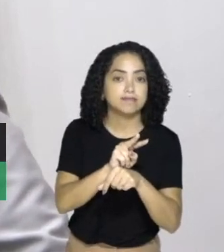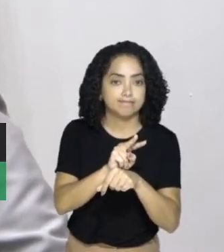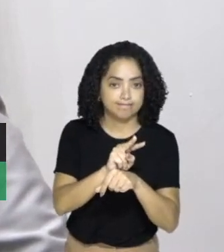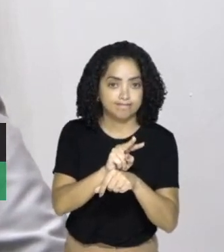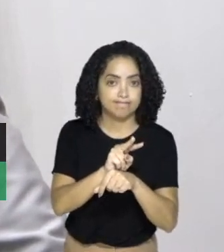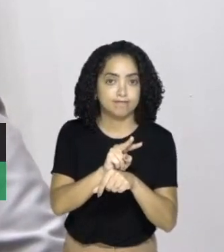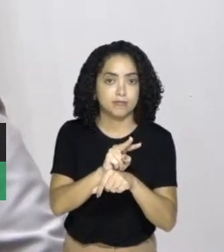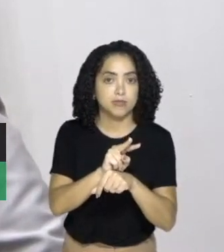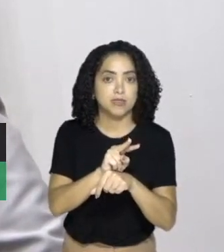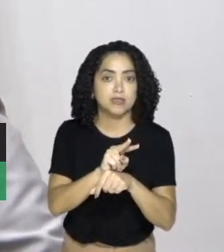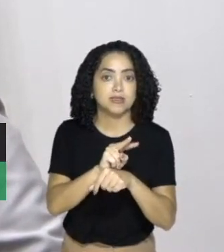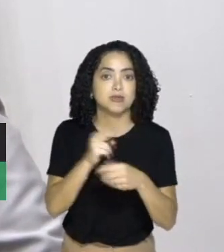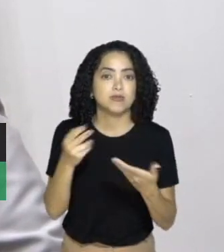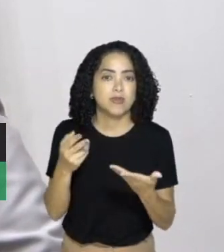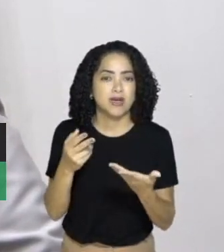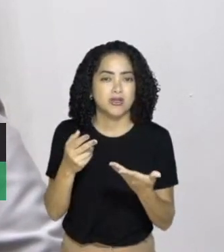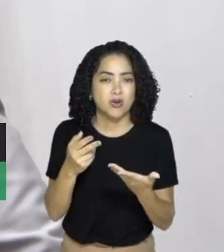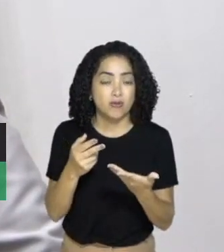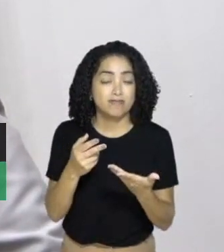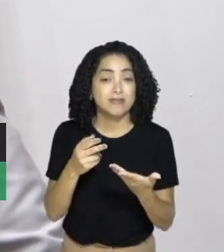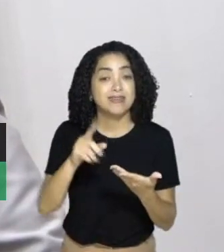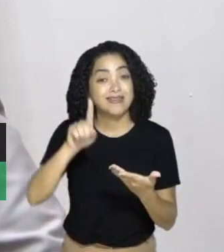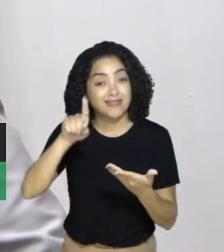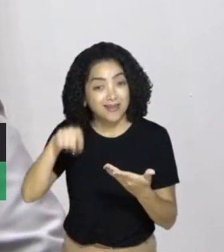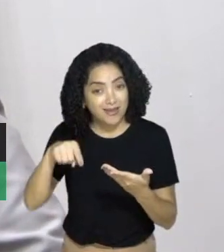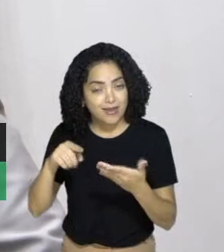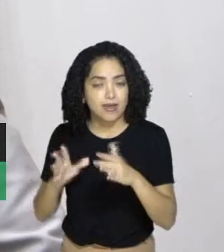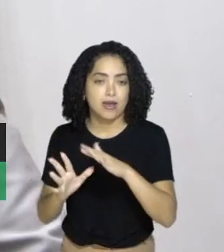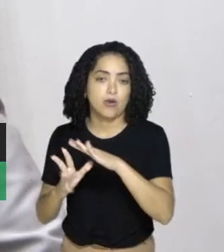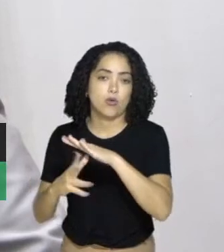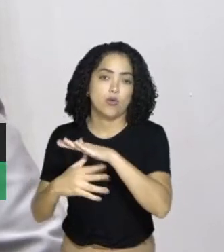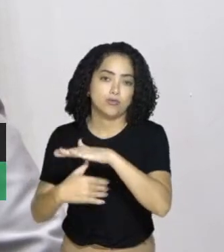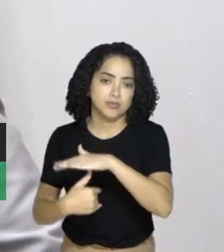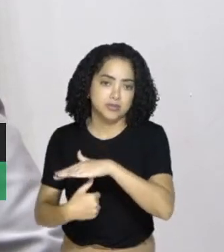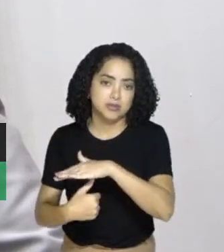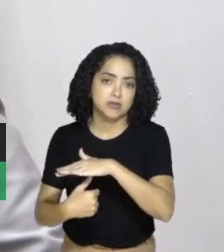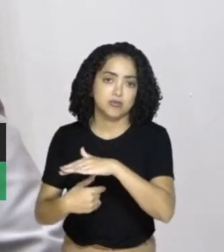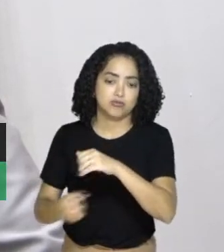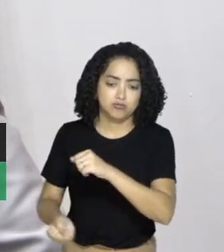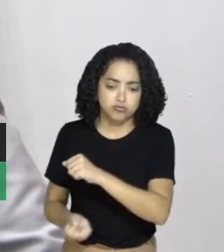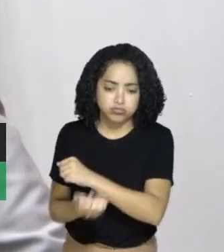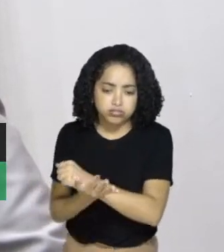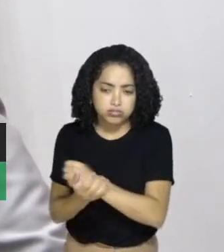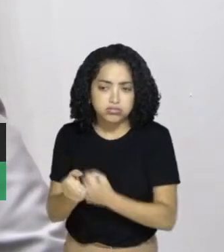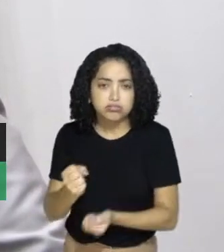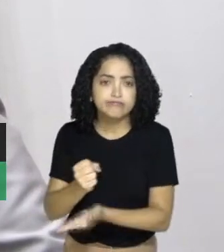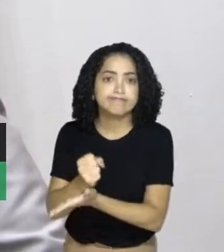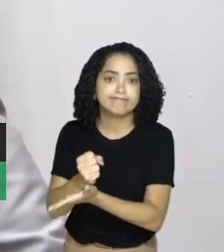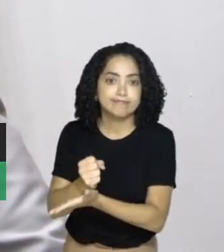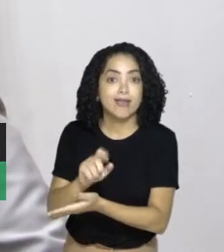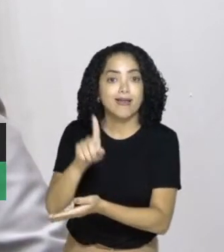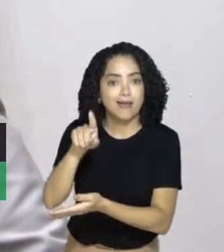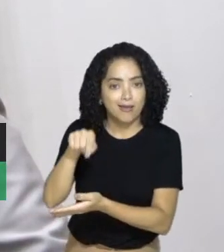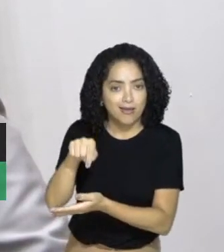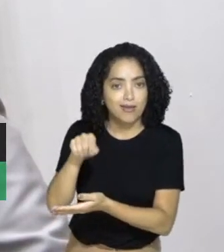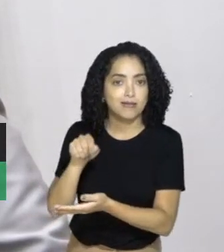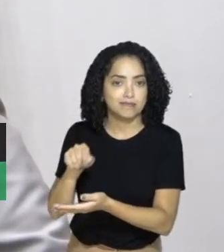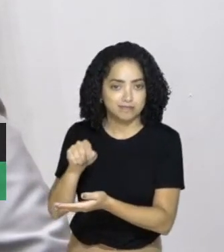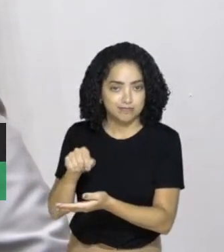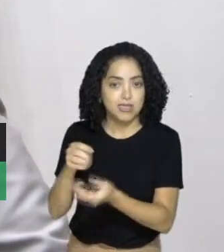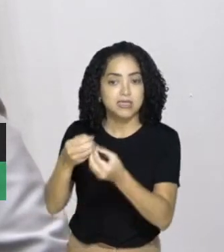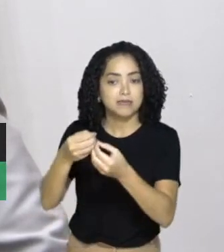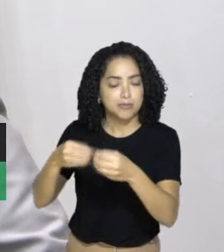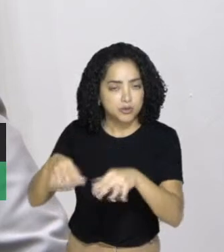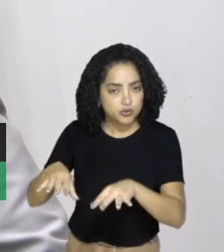mal que existe nesse país, que é a corrupção. o maior mal é ela que realmente prejudica